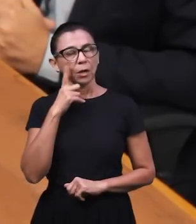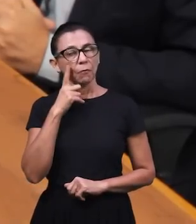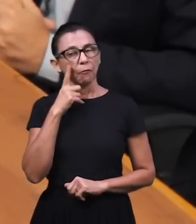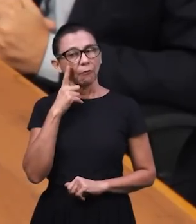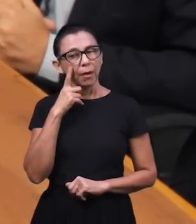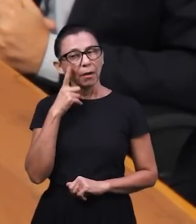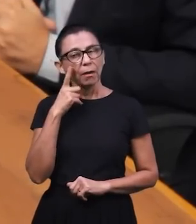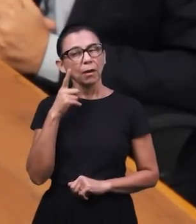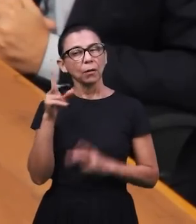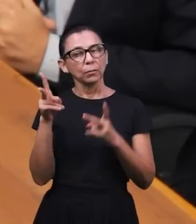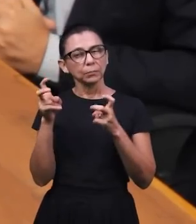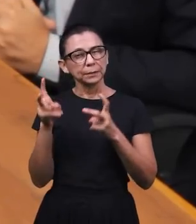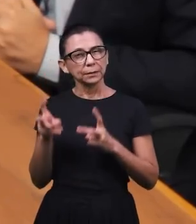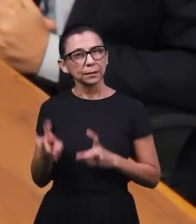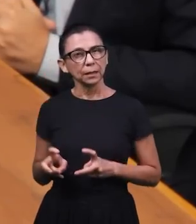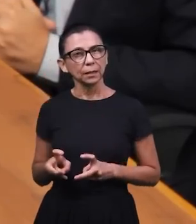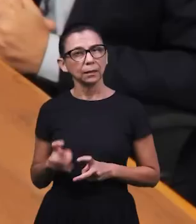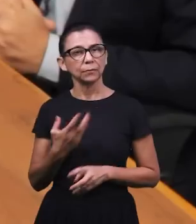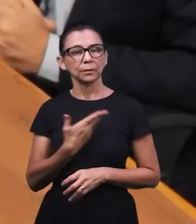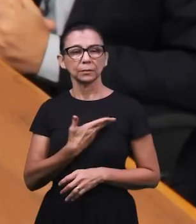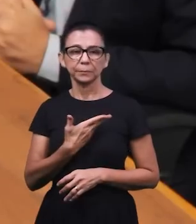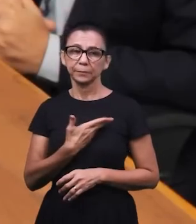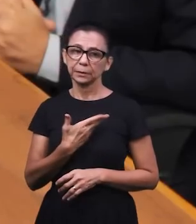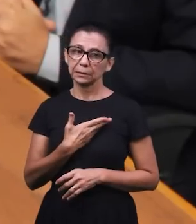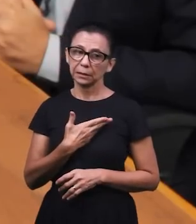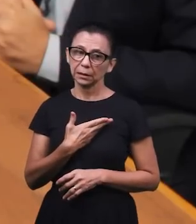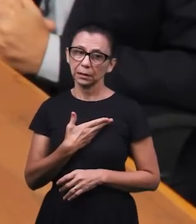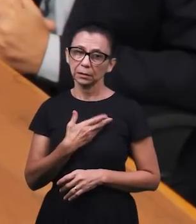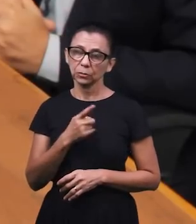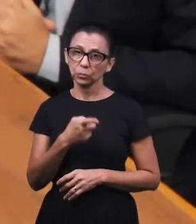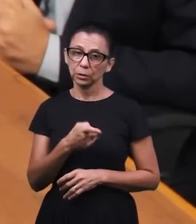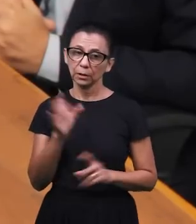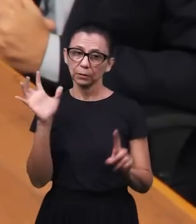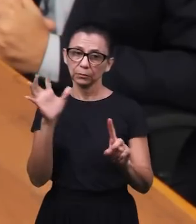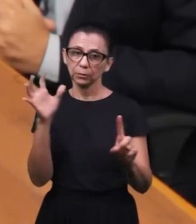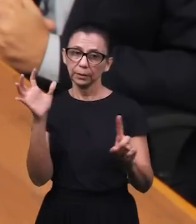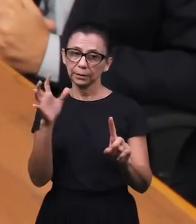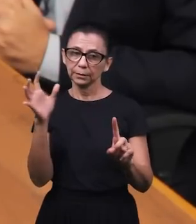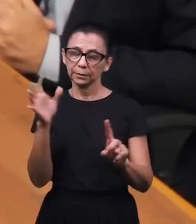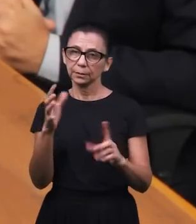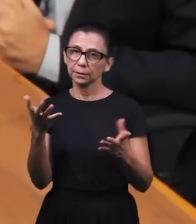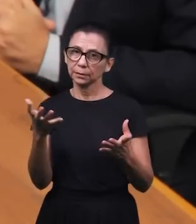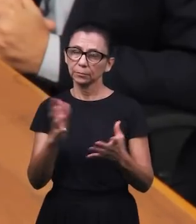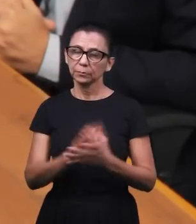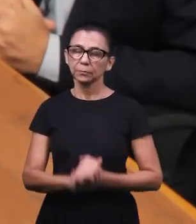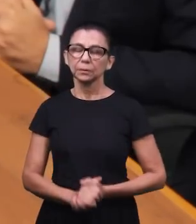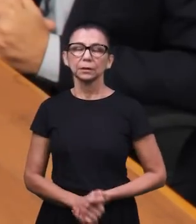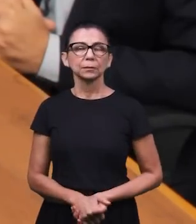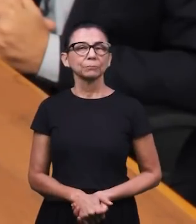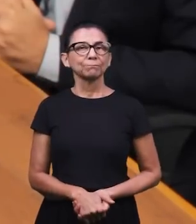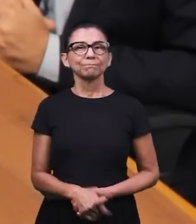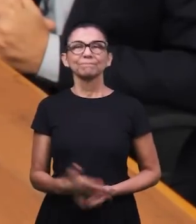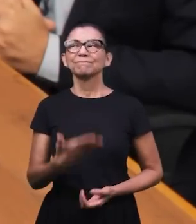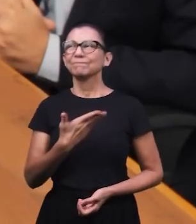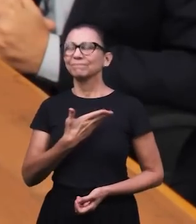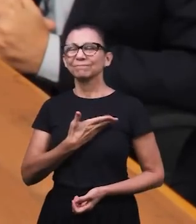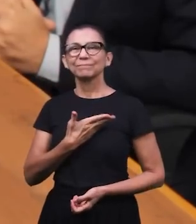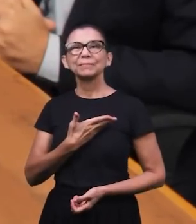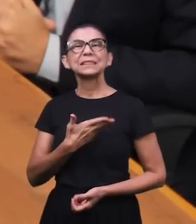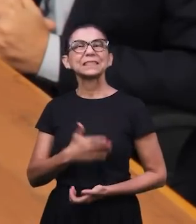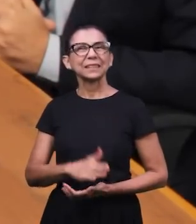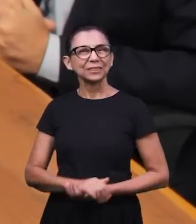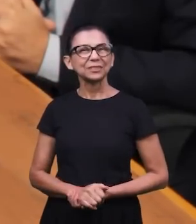veja isso direitinho, porque essas amizades estão te contaminando, porque a amizade não adianta,